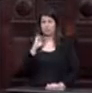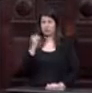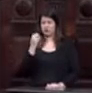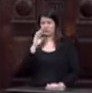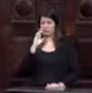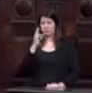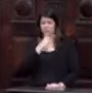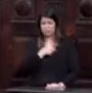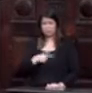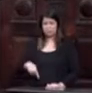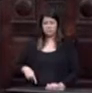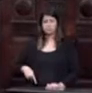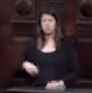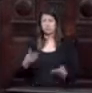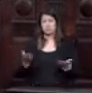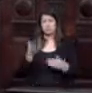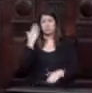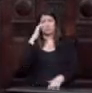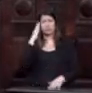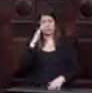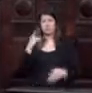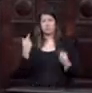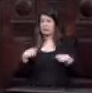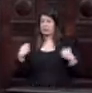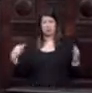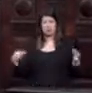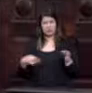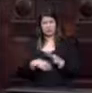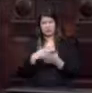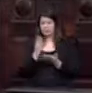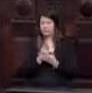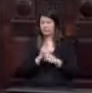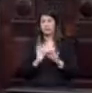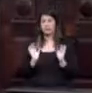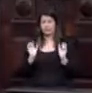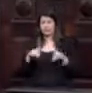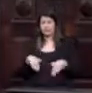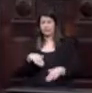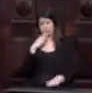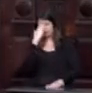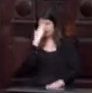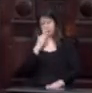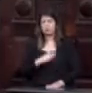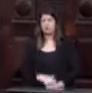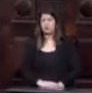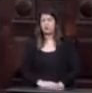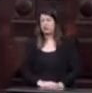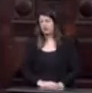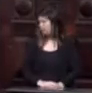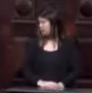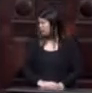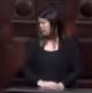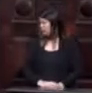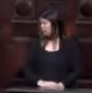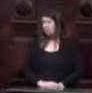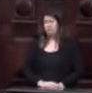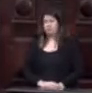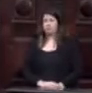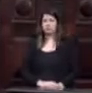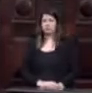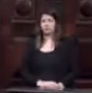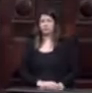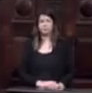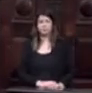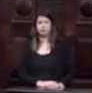por entender que hoje nós temos que virar essa página a bem do Estado do Rio de Janeiro. Obrigado, senhor presidente. Obrigado, 2-1.